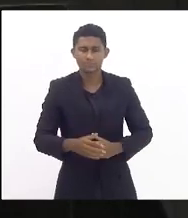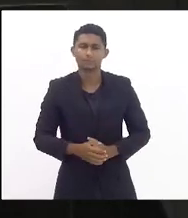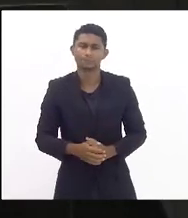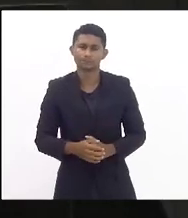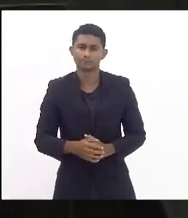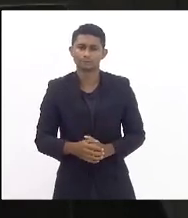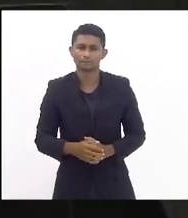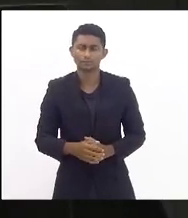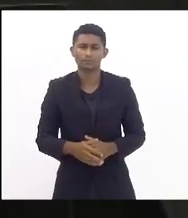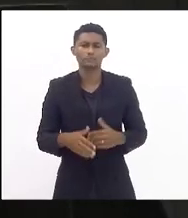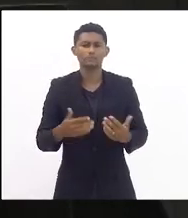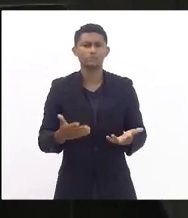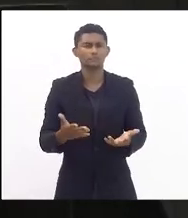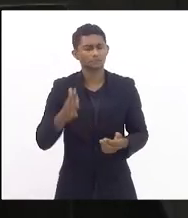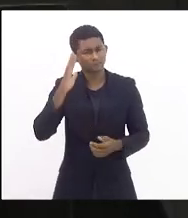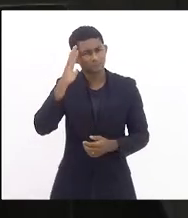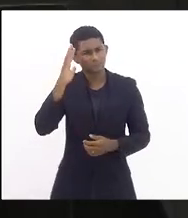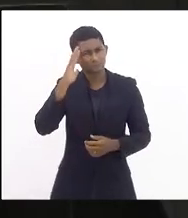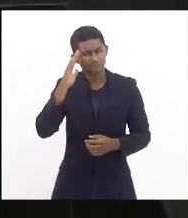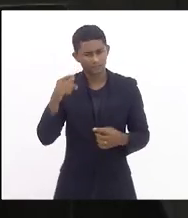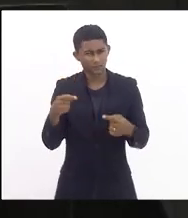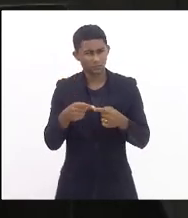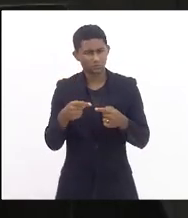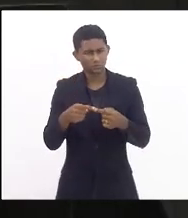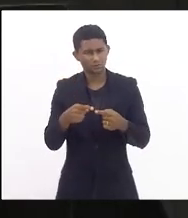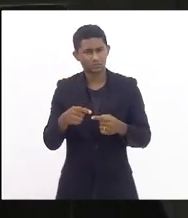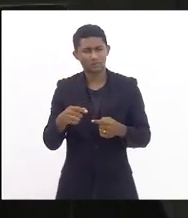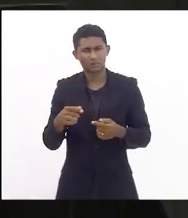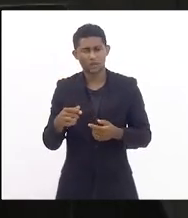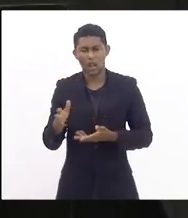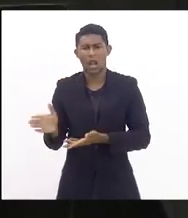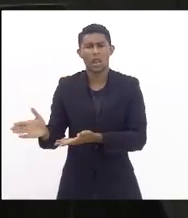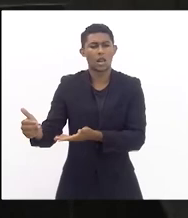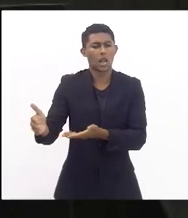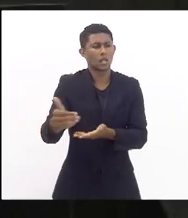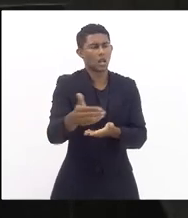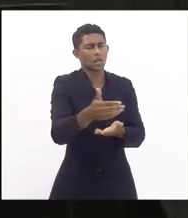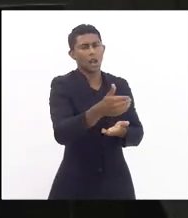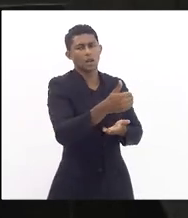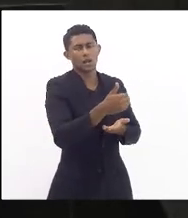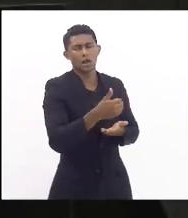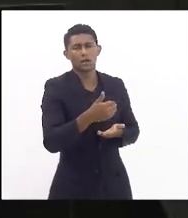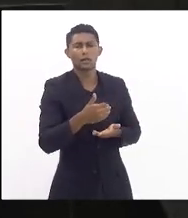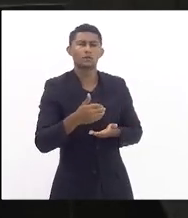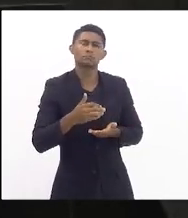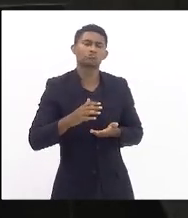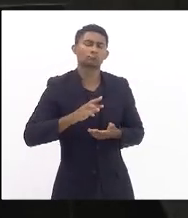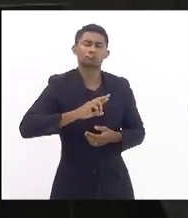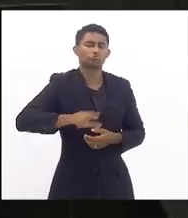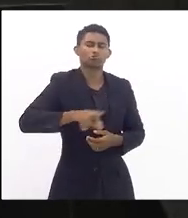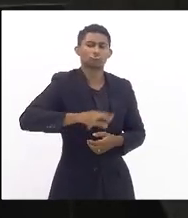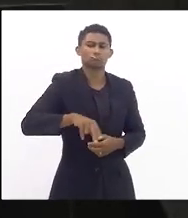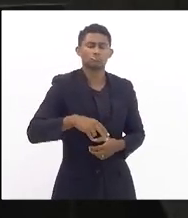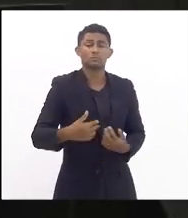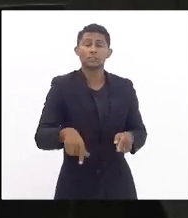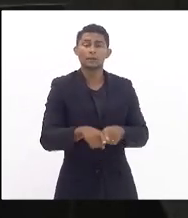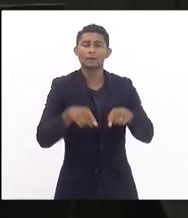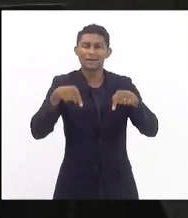não se deve vincular receita. E nós não podemos também, aqui em plenário,